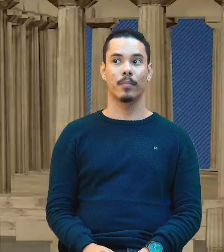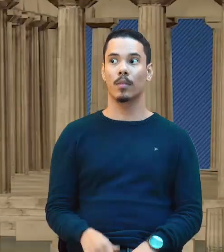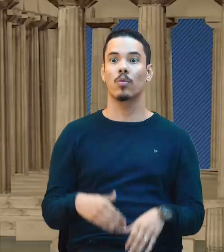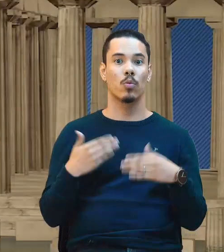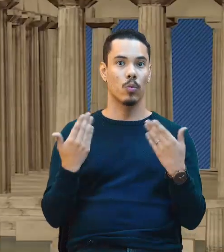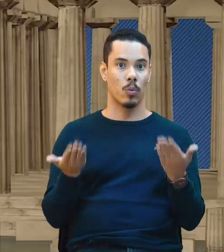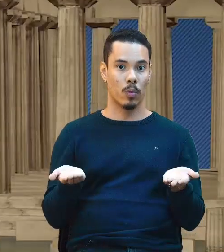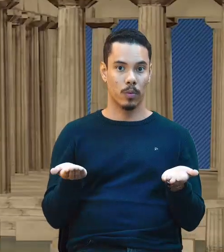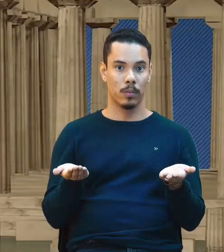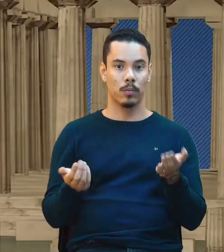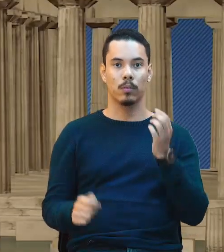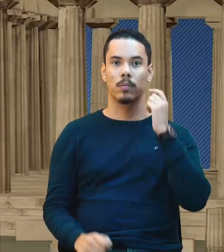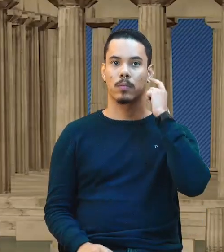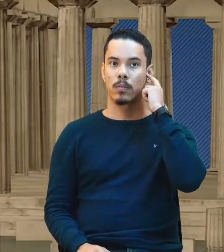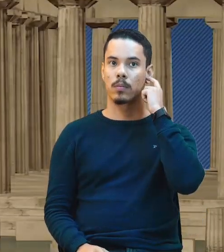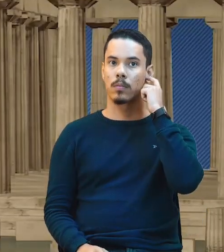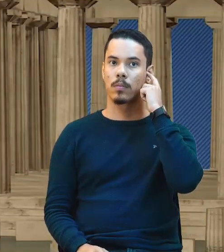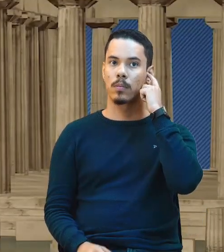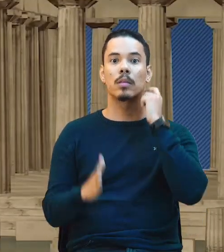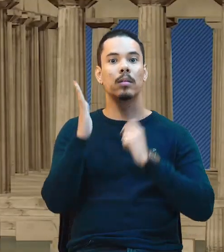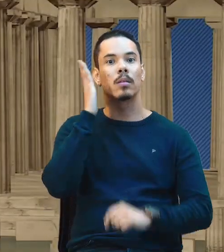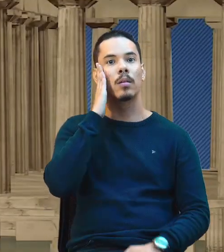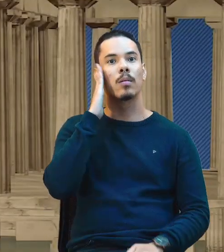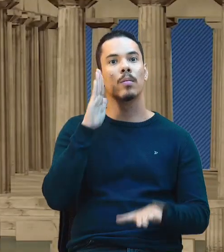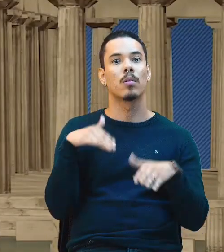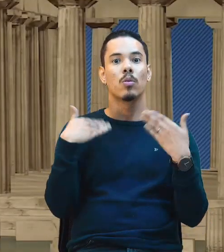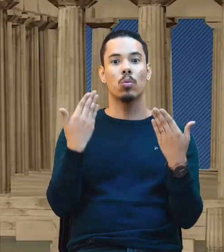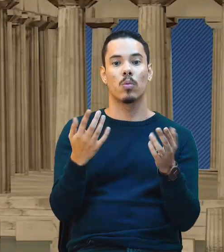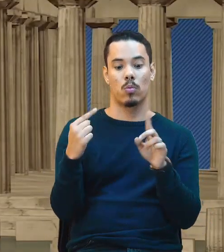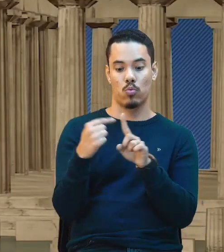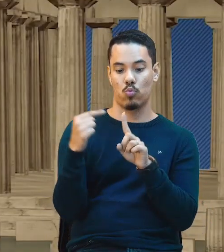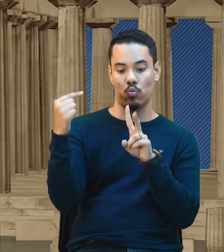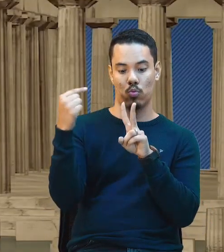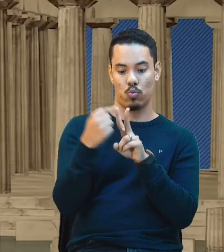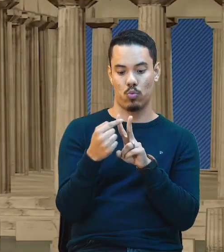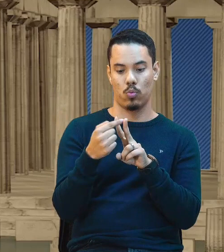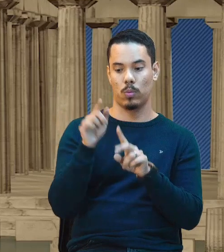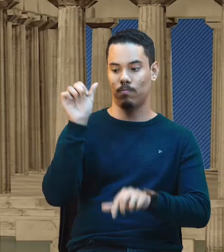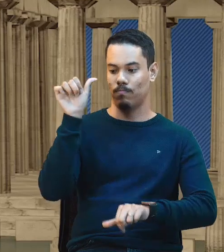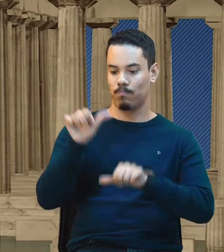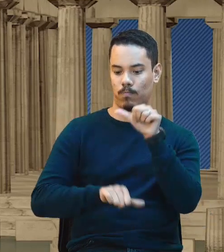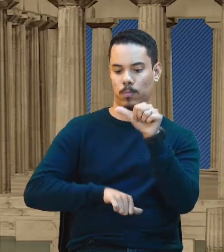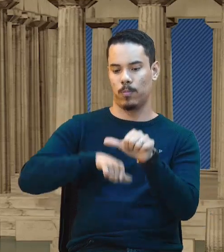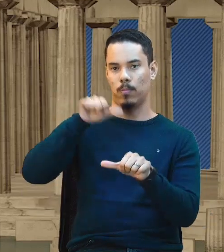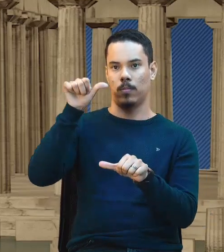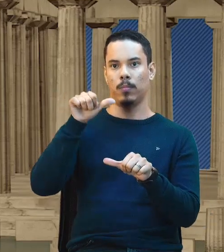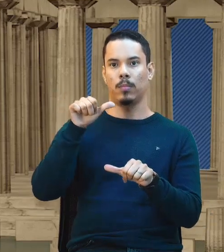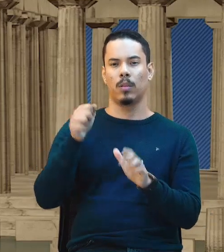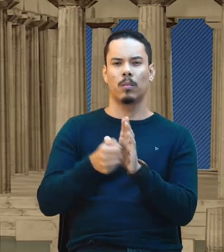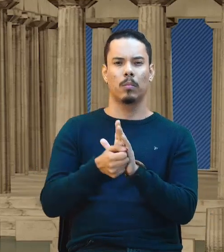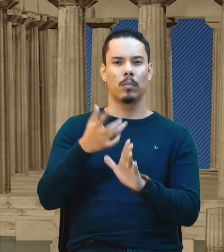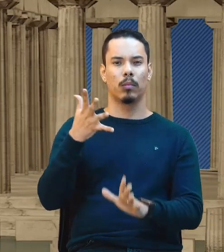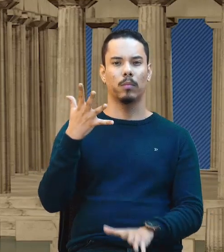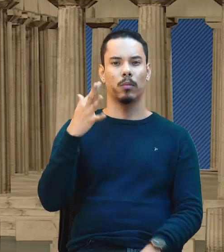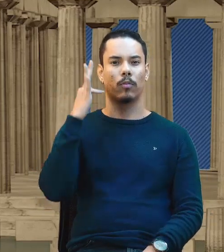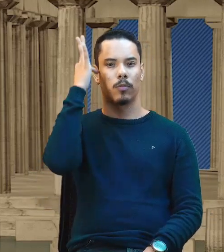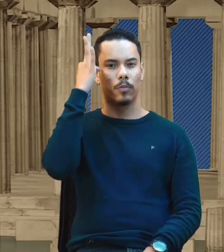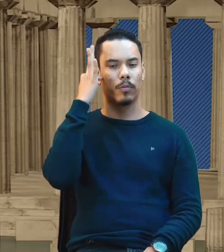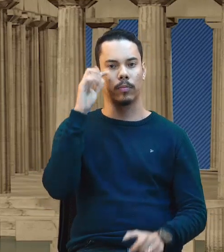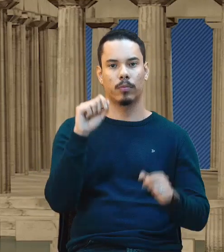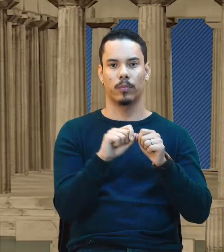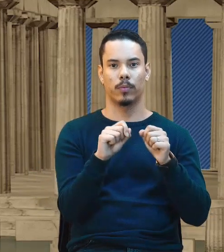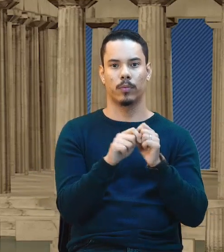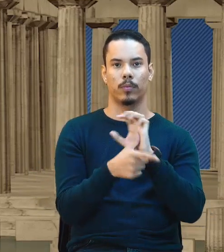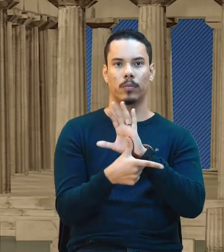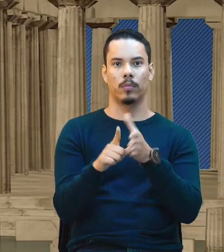comigo. Quais as duas mudanças, né, as grandes, que os primeiros filósofos fizeram em relação ao passado? Quem